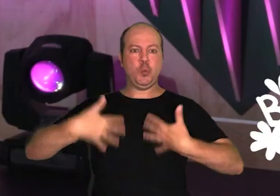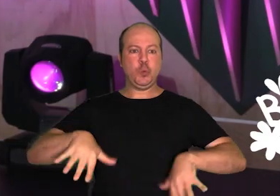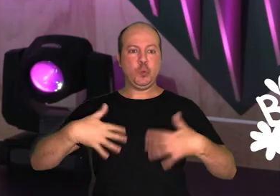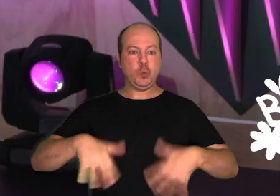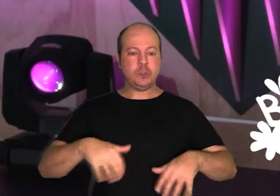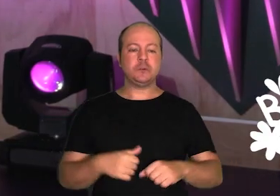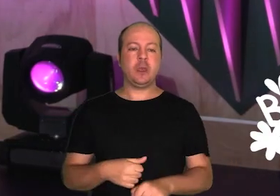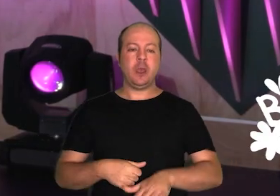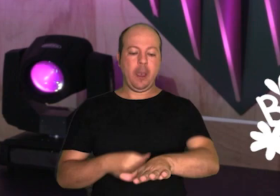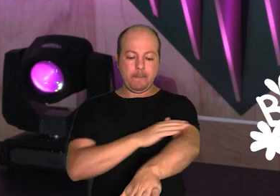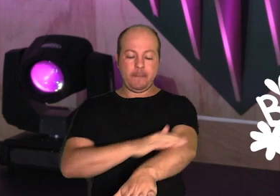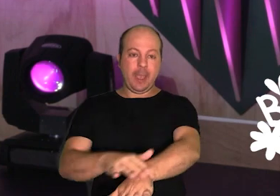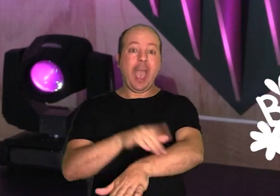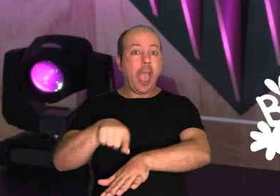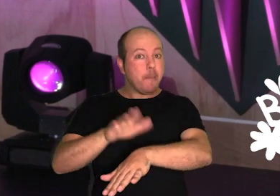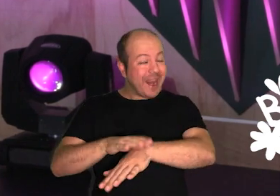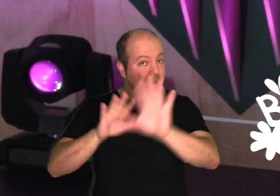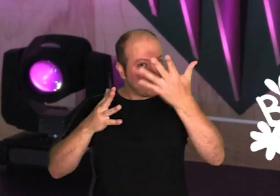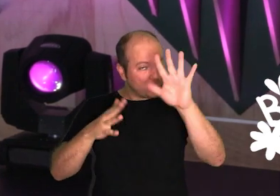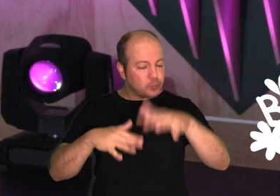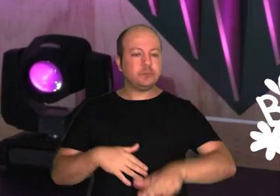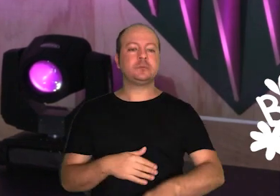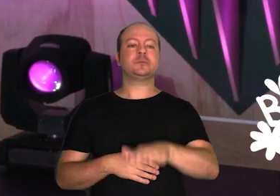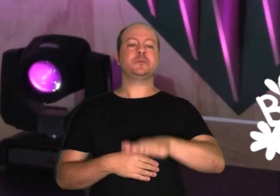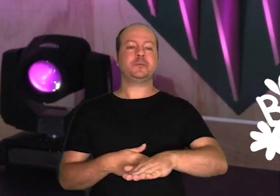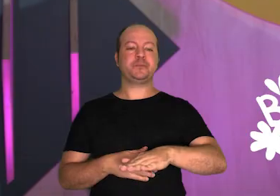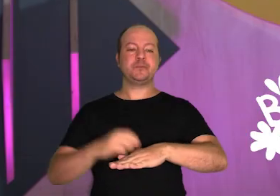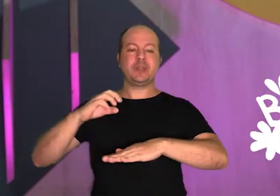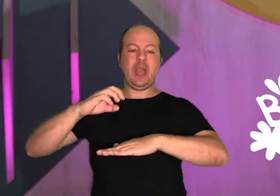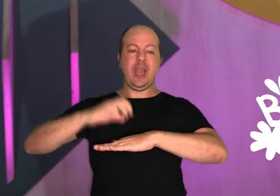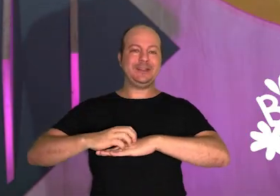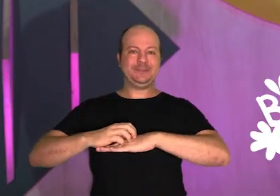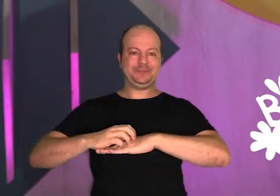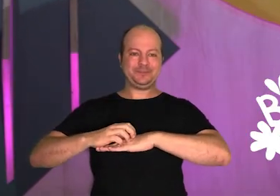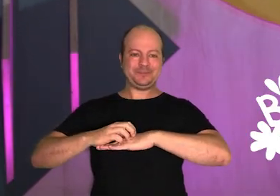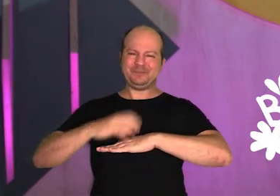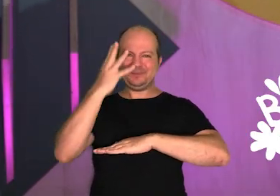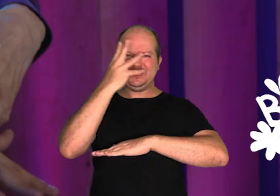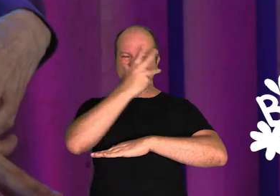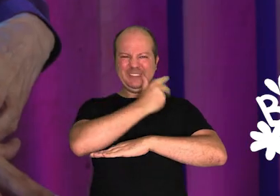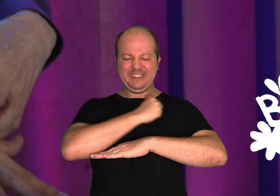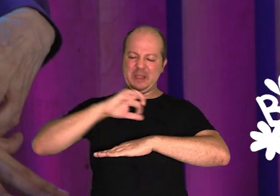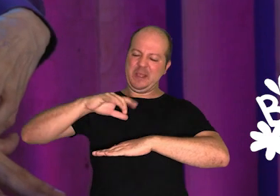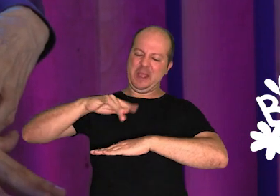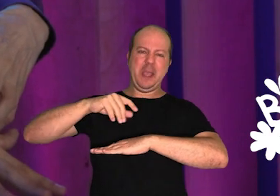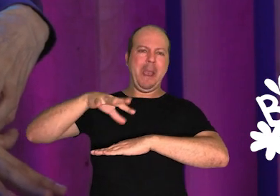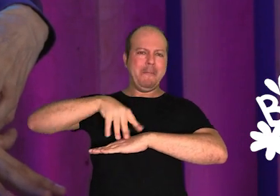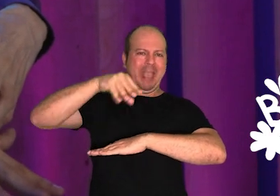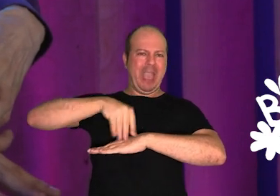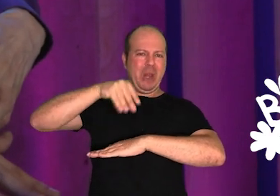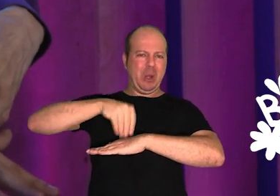assim, aranha. Bota... Isso não é aranha, tá? Isso é só o braço. Bota o braço. Aí a aranha daqui, ó. Ah, que linda. As pernas peludas. É muito